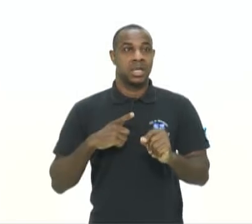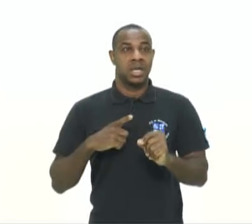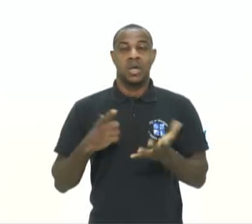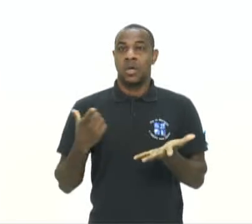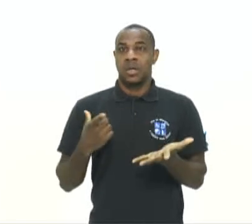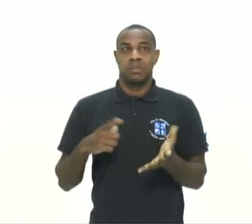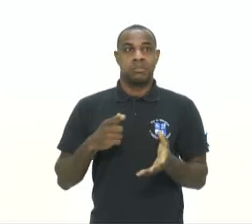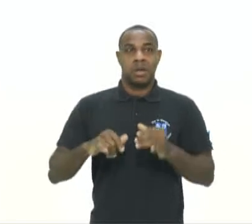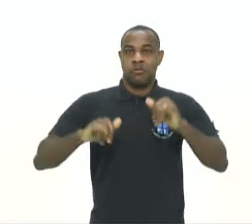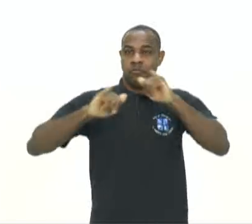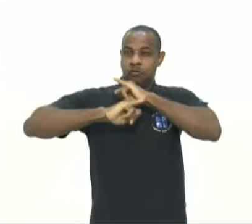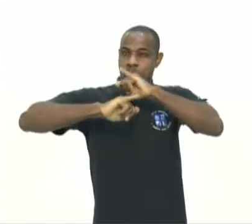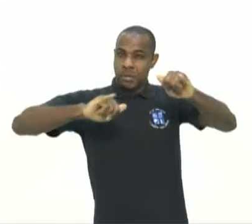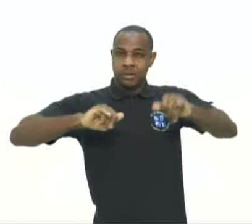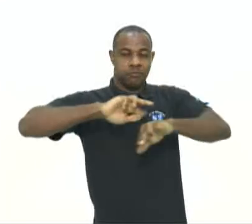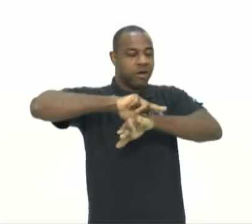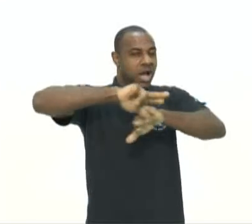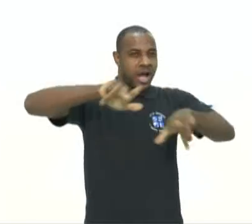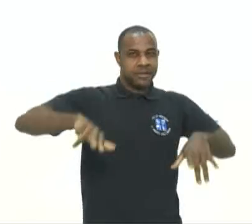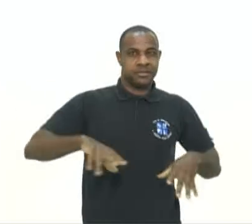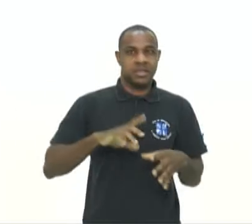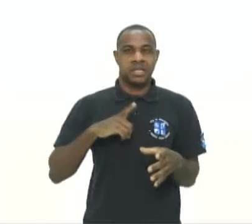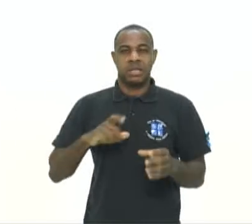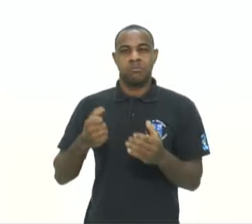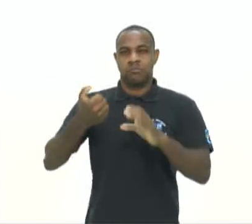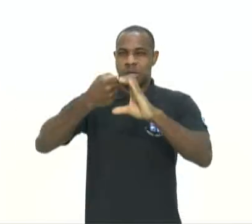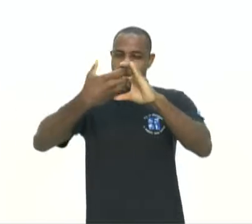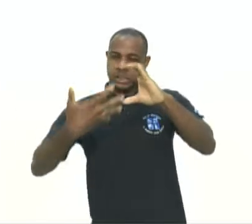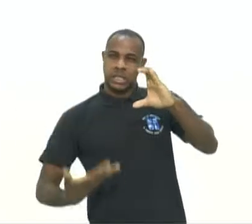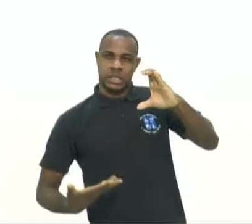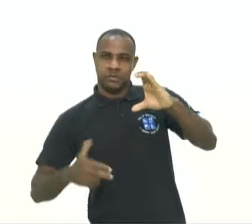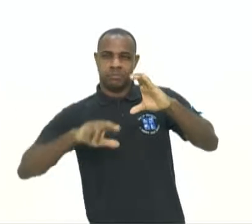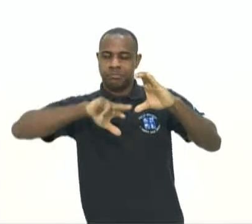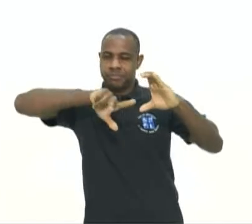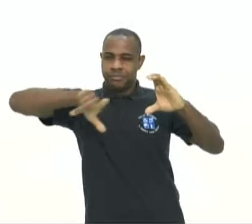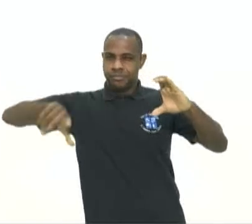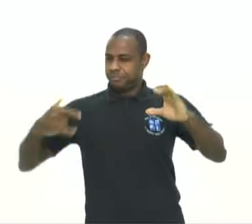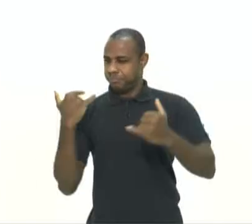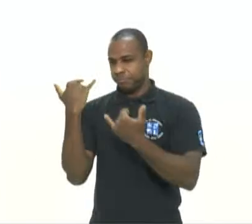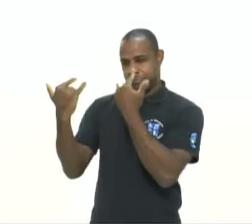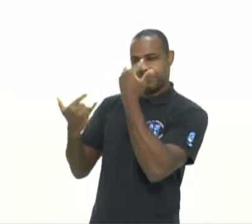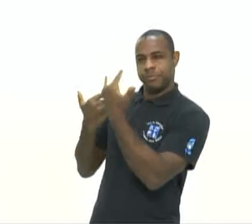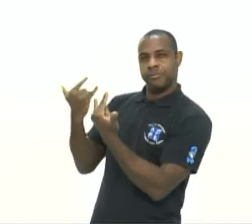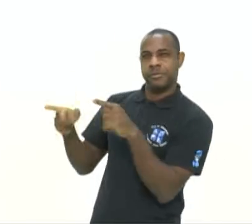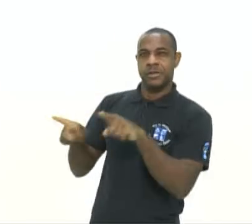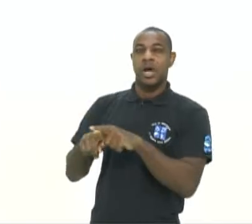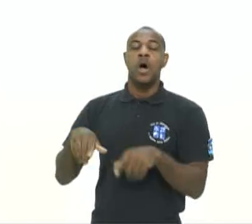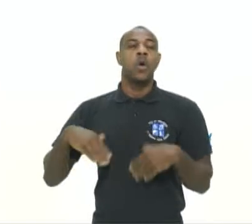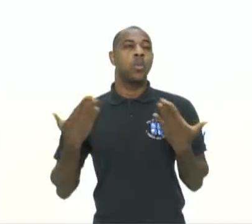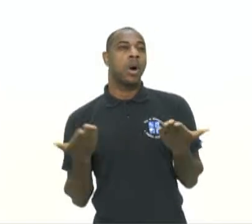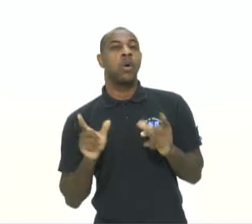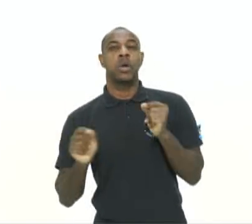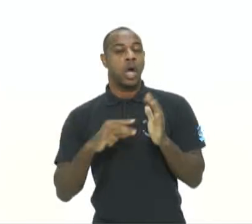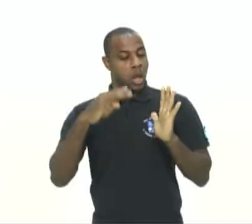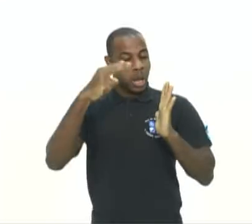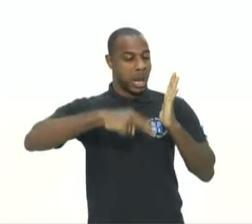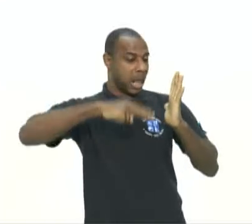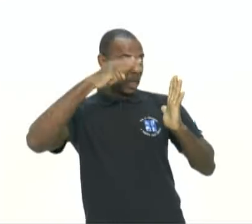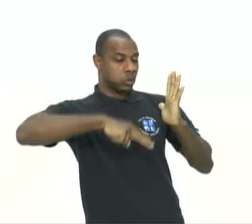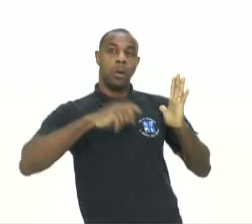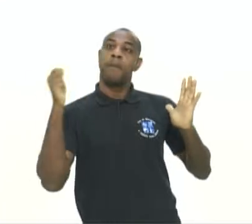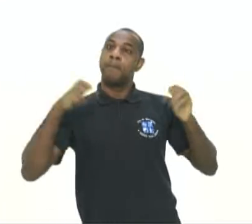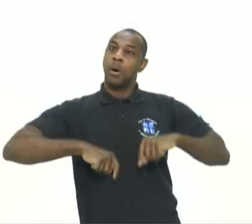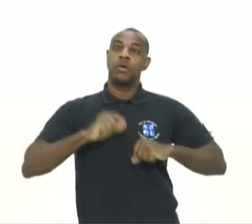o jornal, pois reúne características e atrativos através dos quais o leitor